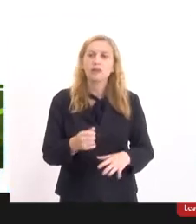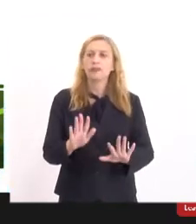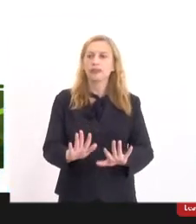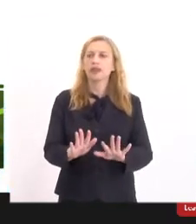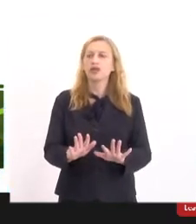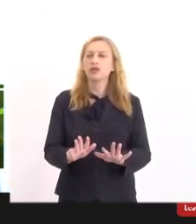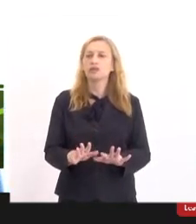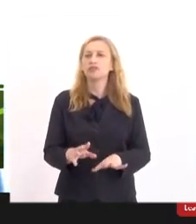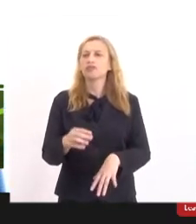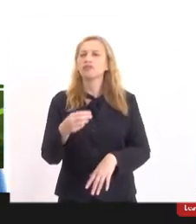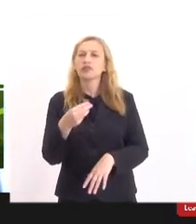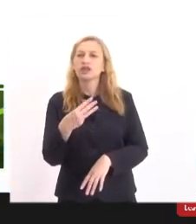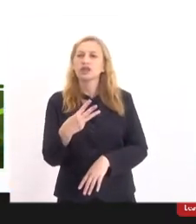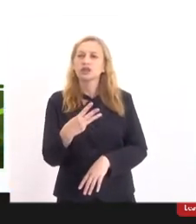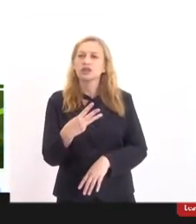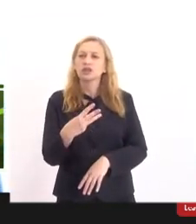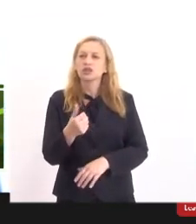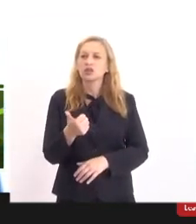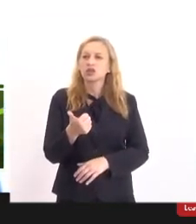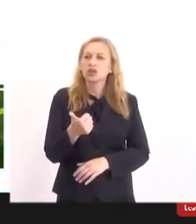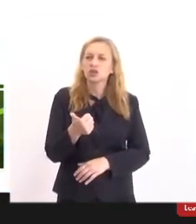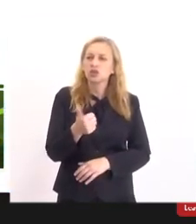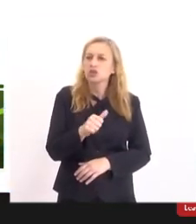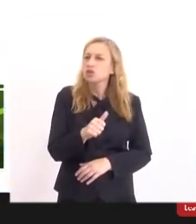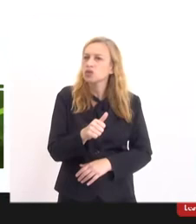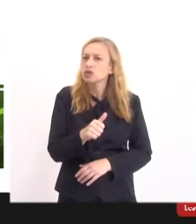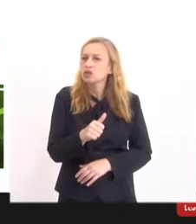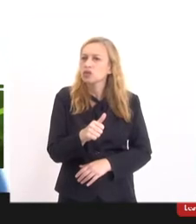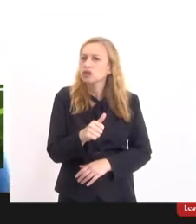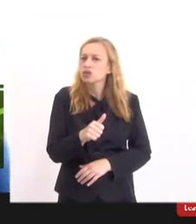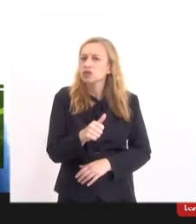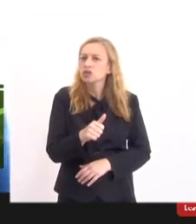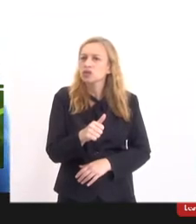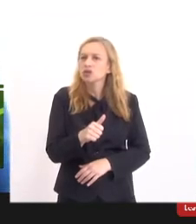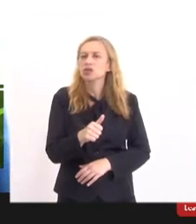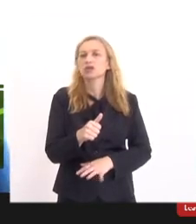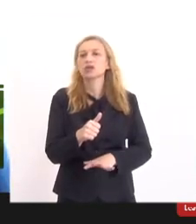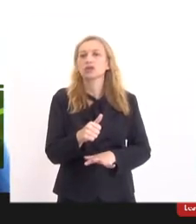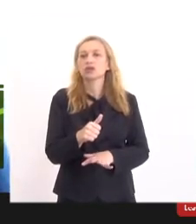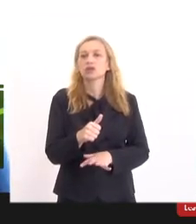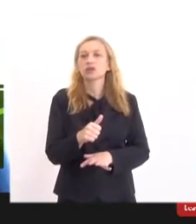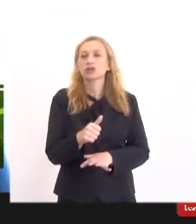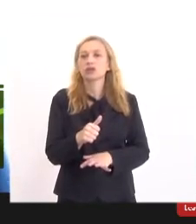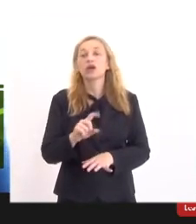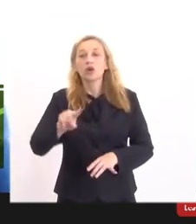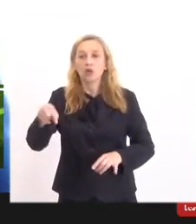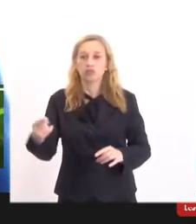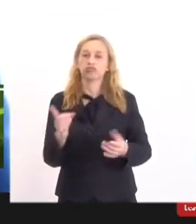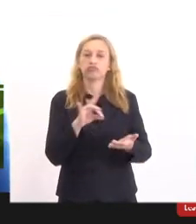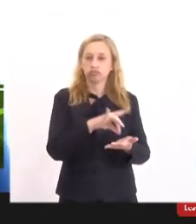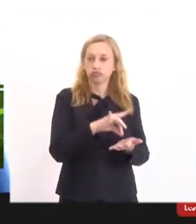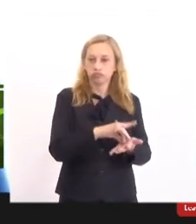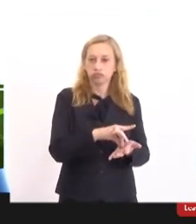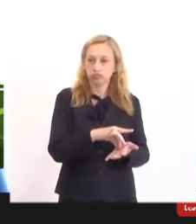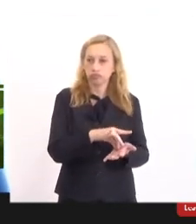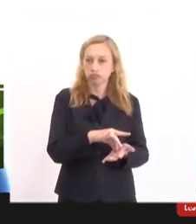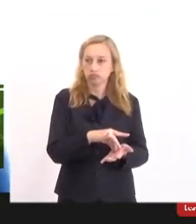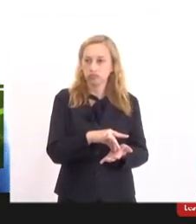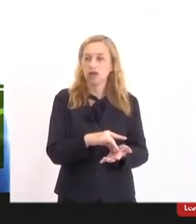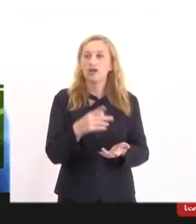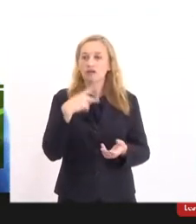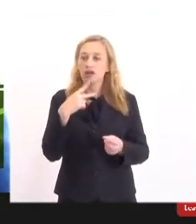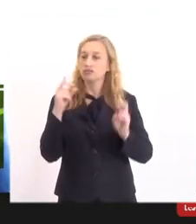ter três tecidos, né, etc., sem outras especificações importantes, é outra realidade. Então, gostaria de colocar essa